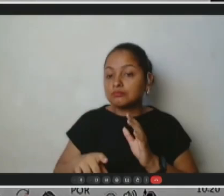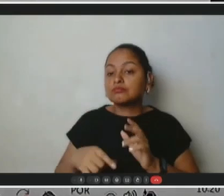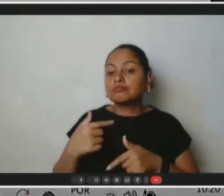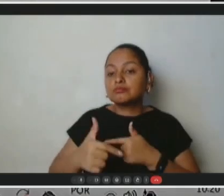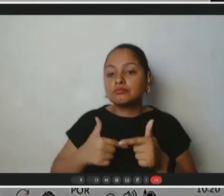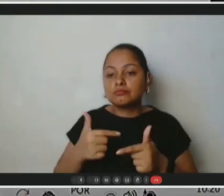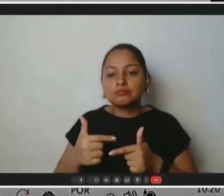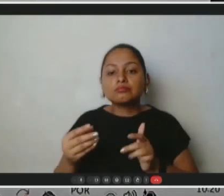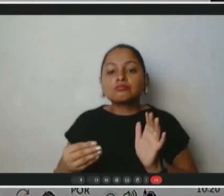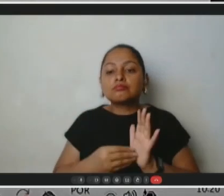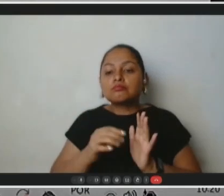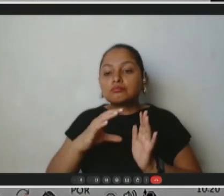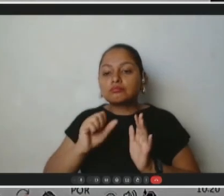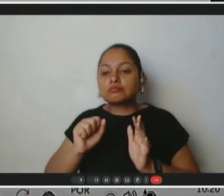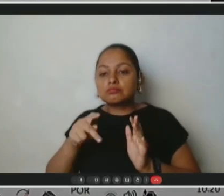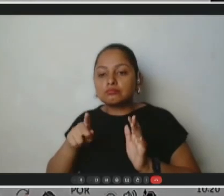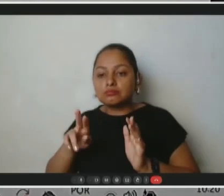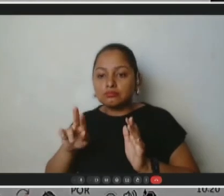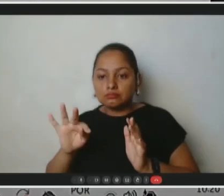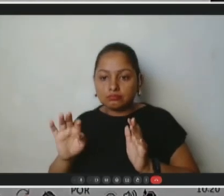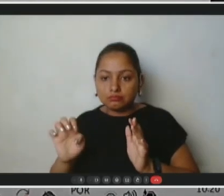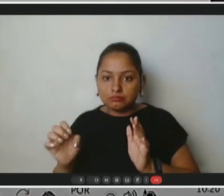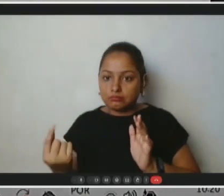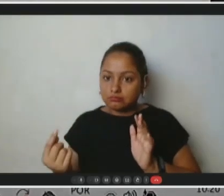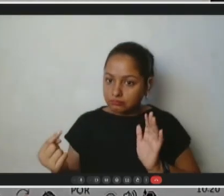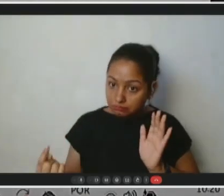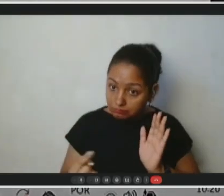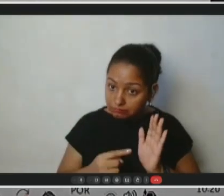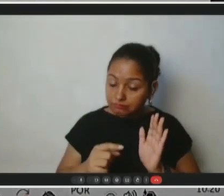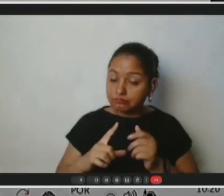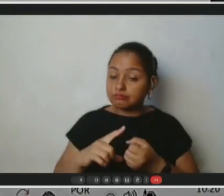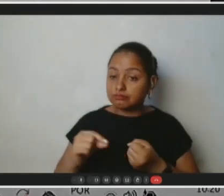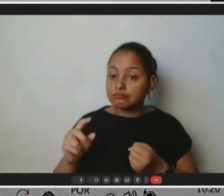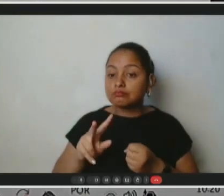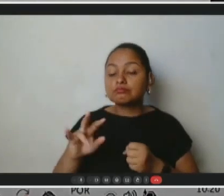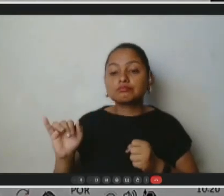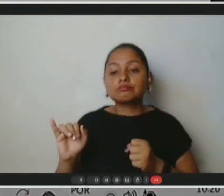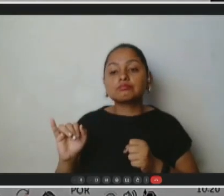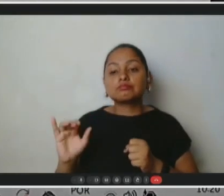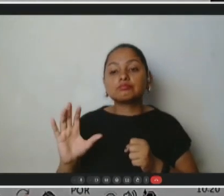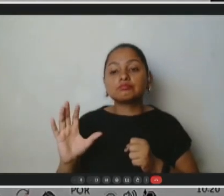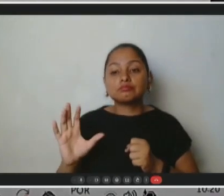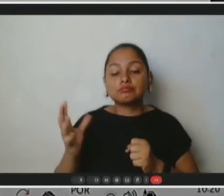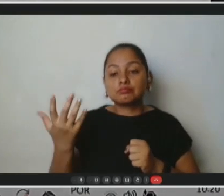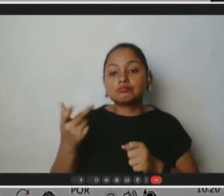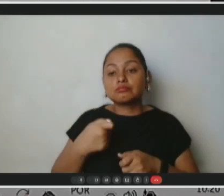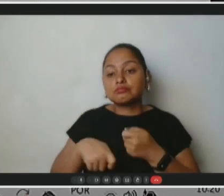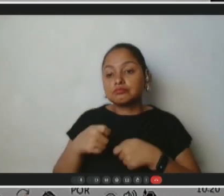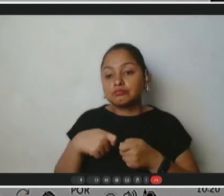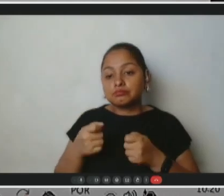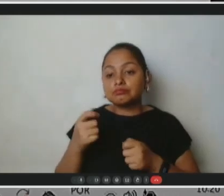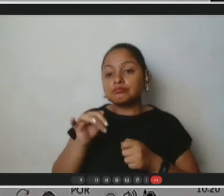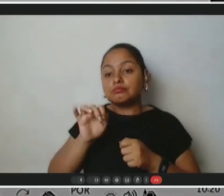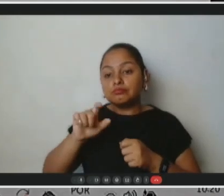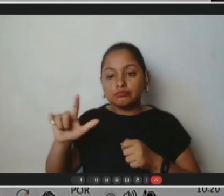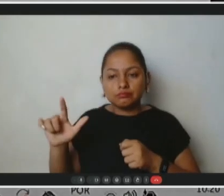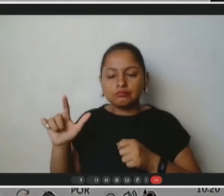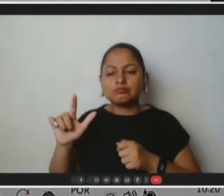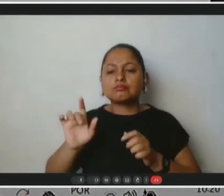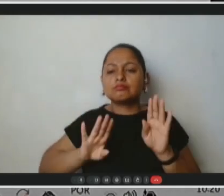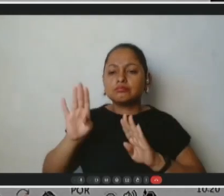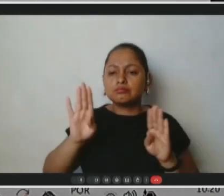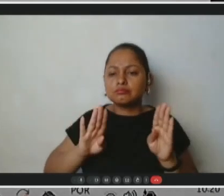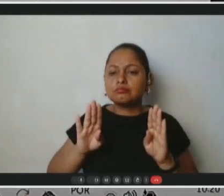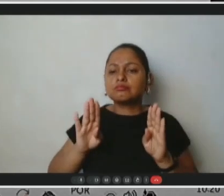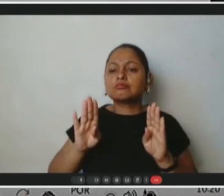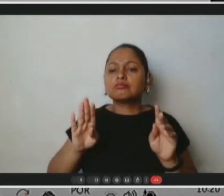caput desse artigo correrão à conta de recursos do orçamento fiscal da administração direta e dos